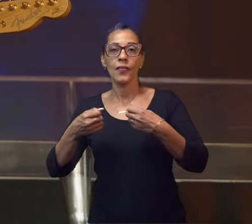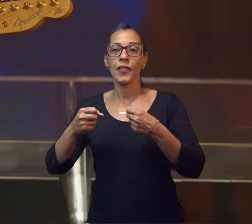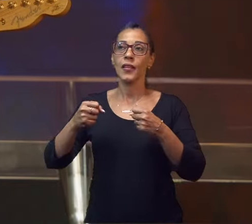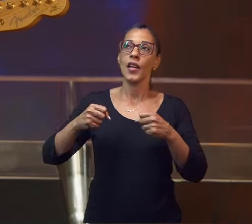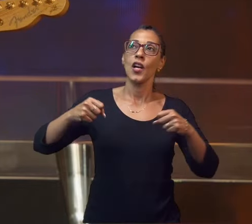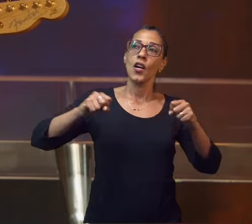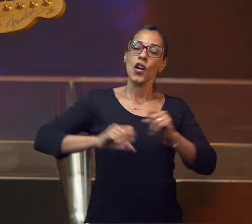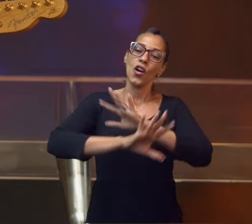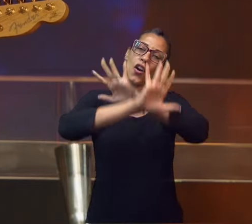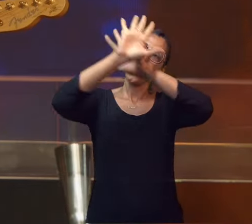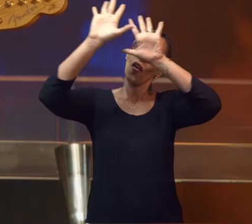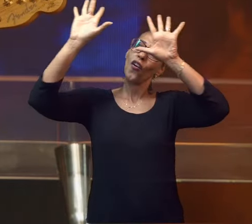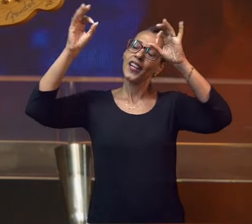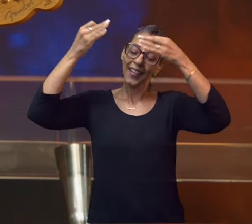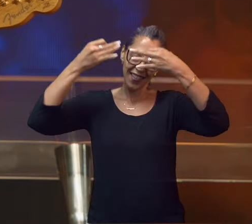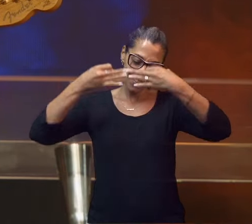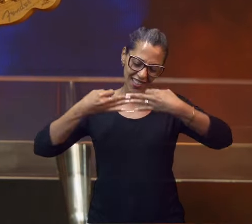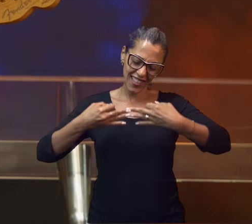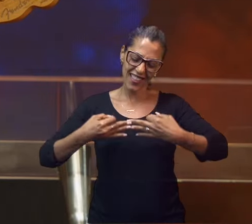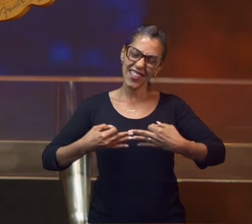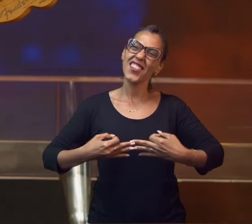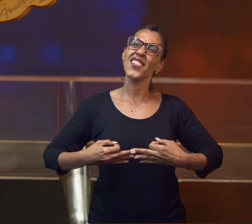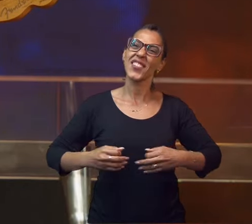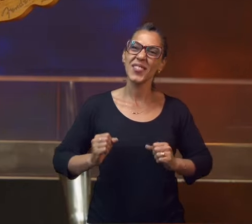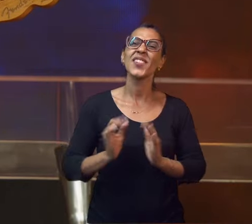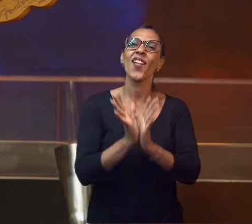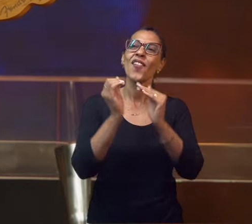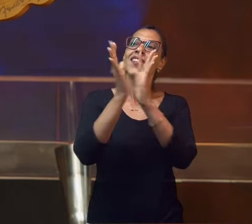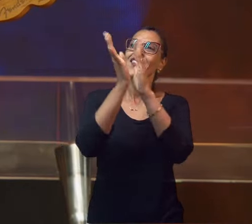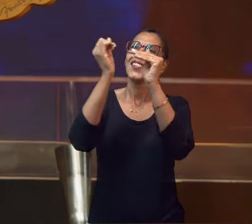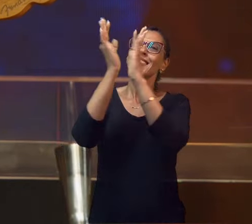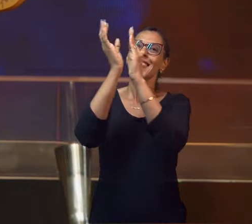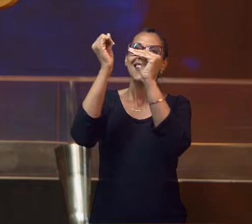glórias e louvores